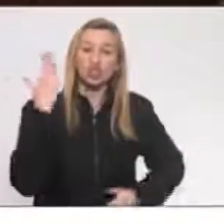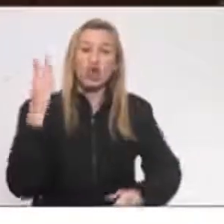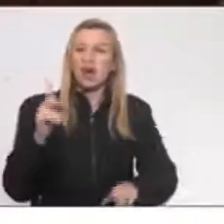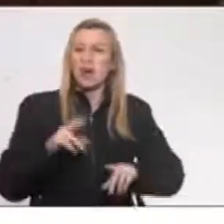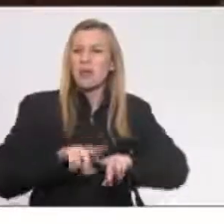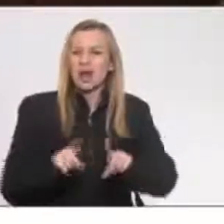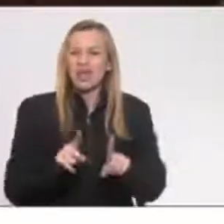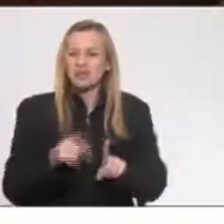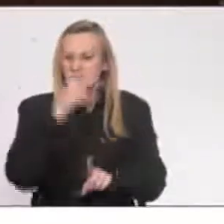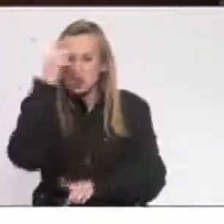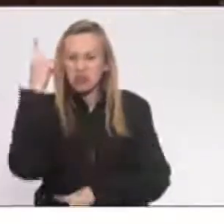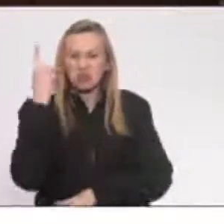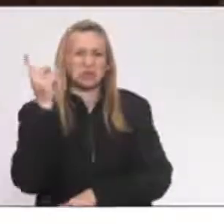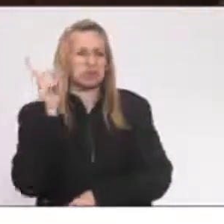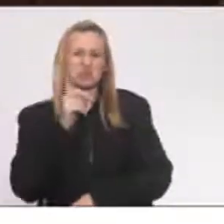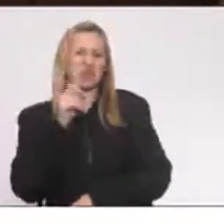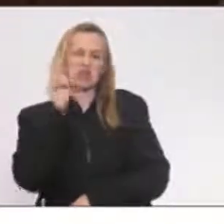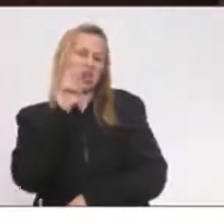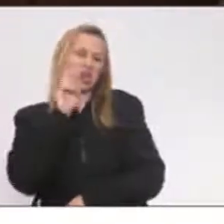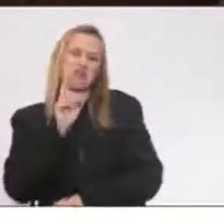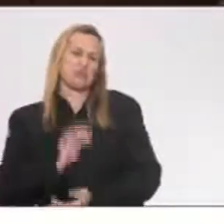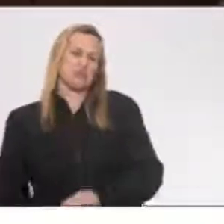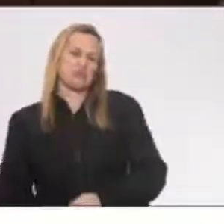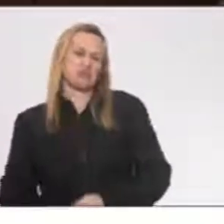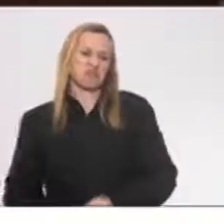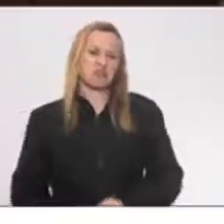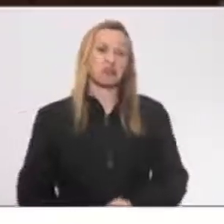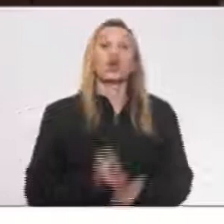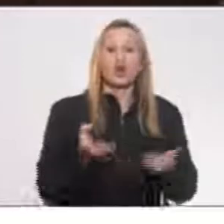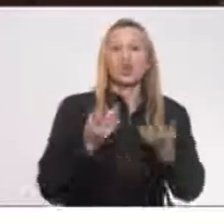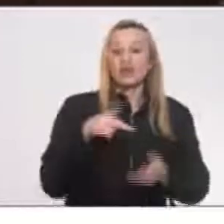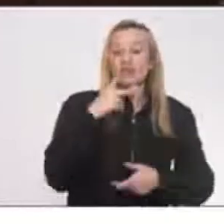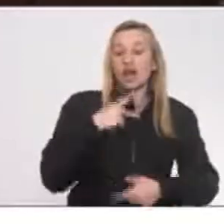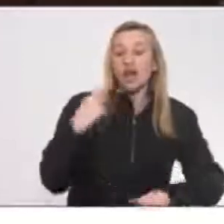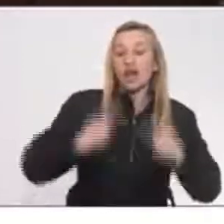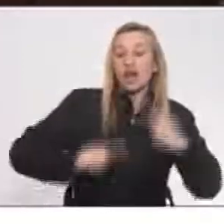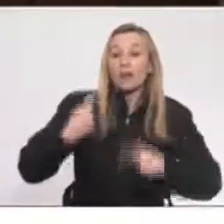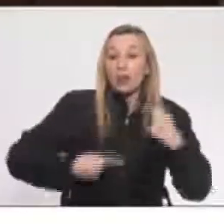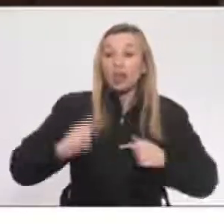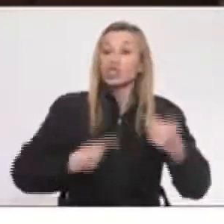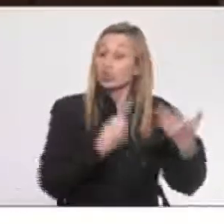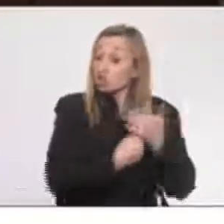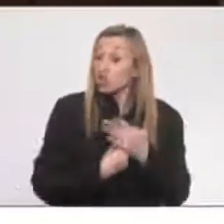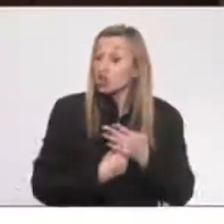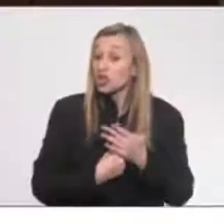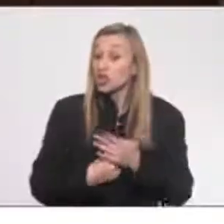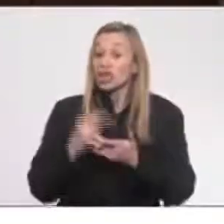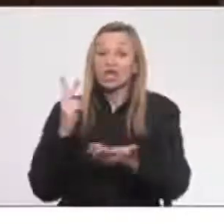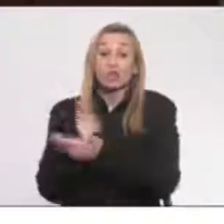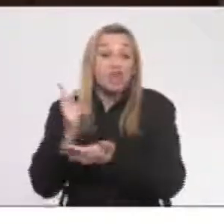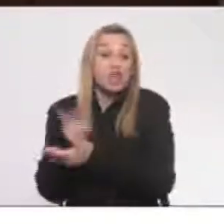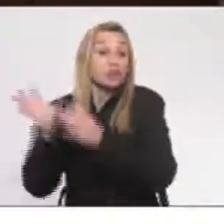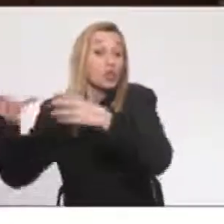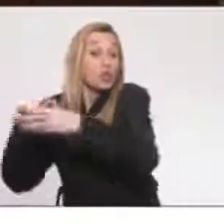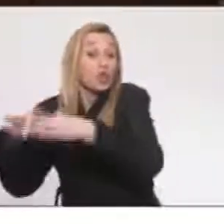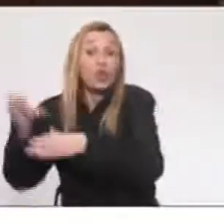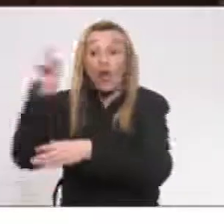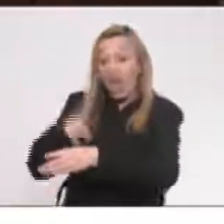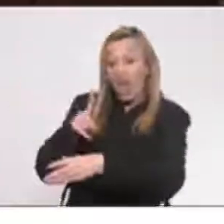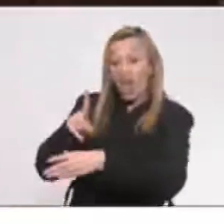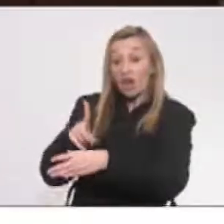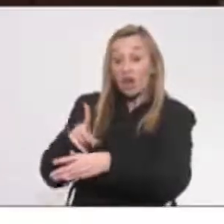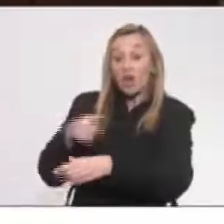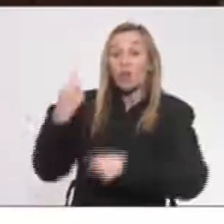ninguém toca. Eu quero ressaltar aqui que a política defendida por esses mesmos grupos é uma política de